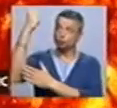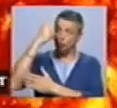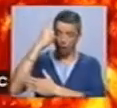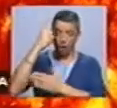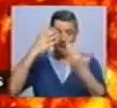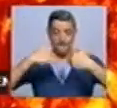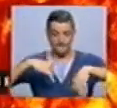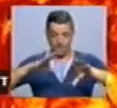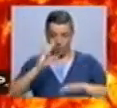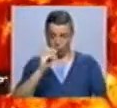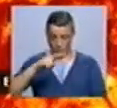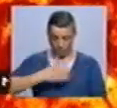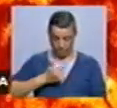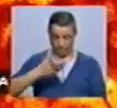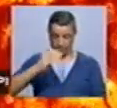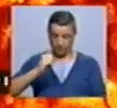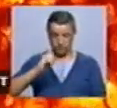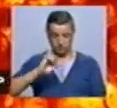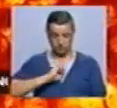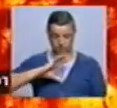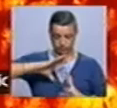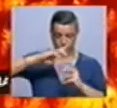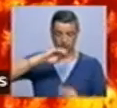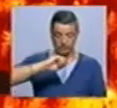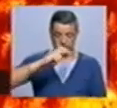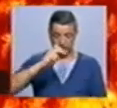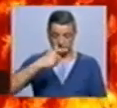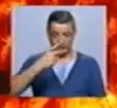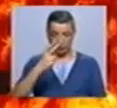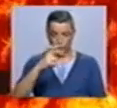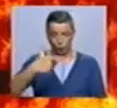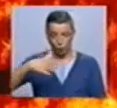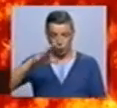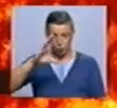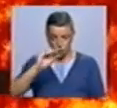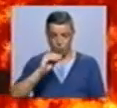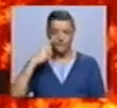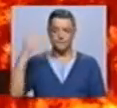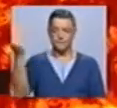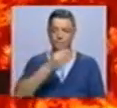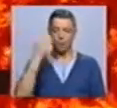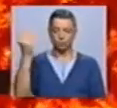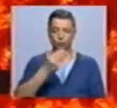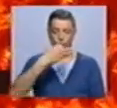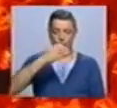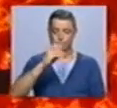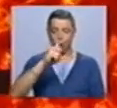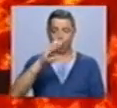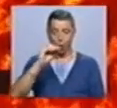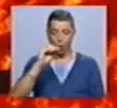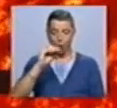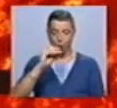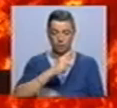este tipo de ondas no nosso planeta, encontramos também, por exemplo, em Saturno, a famosa topo no polo de Saturno, um polo